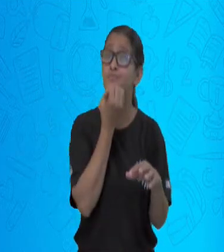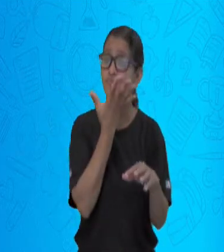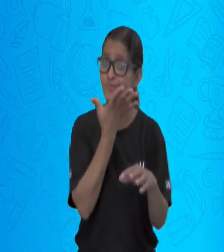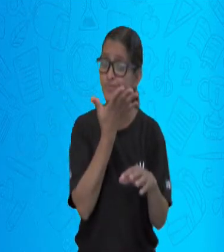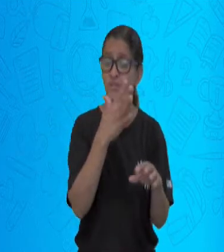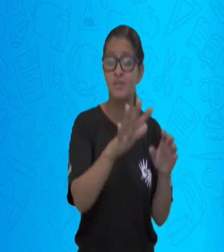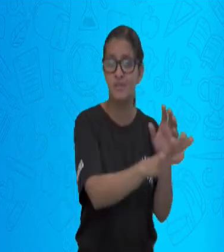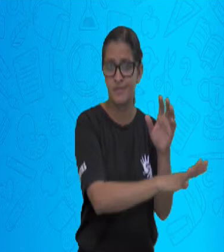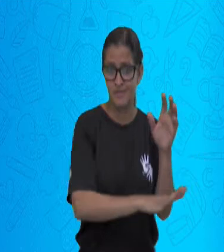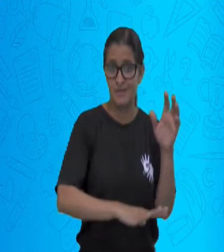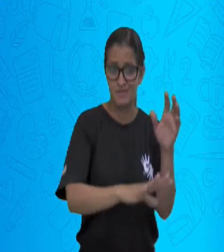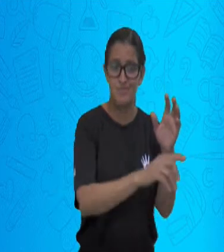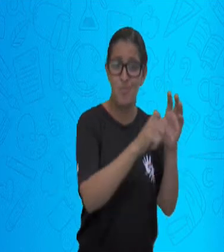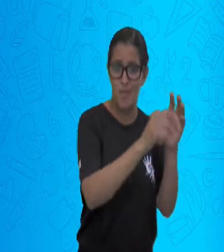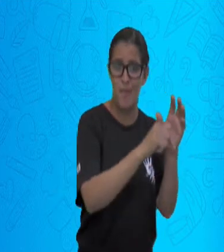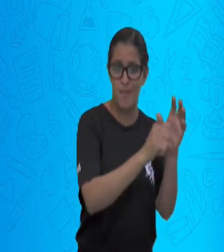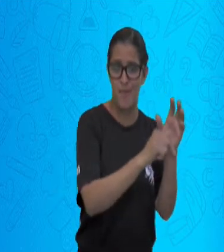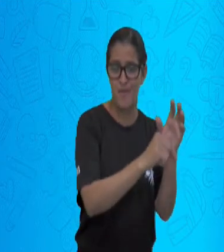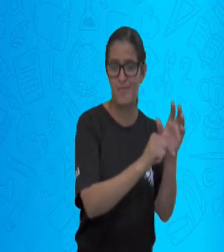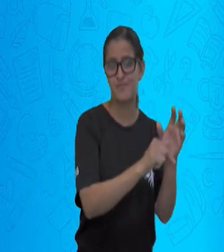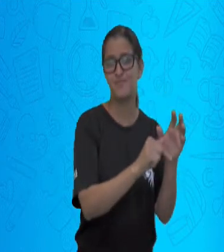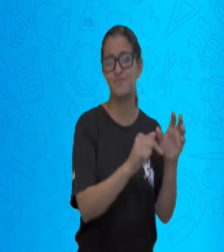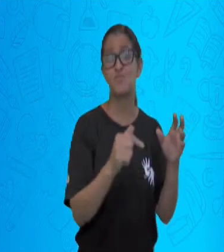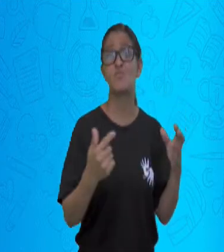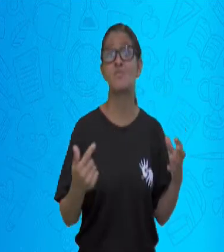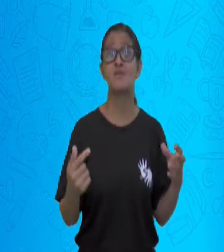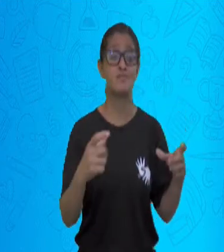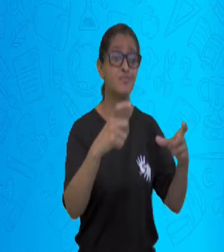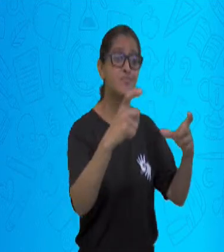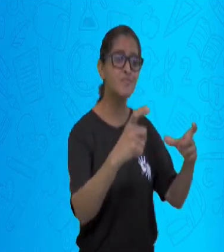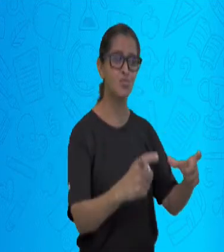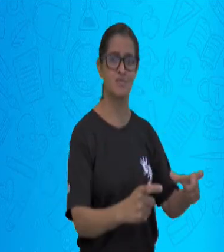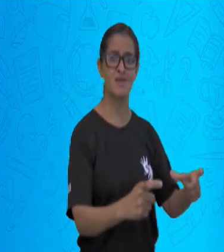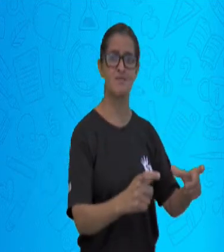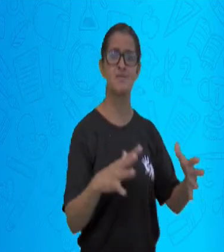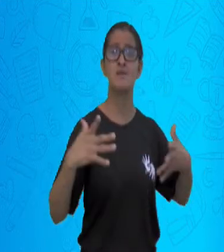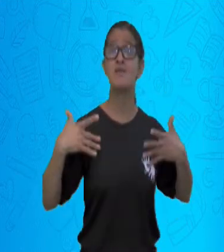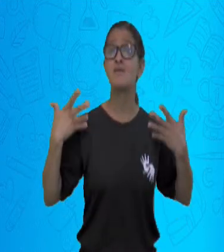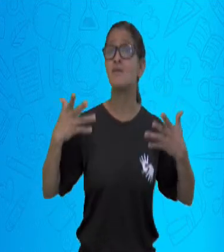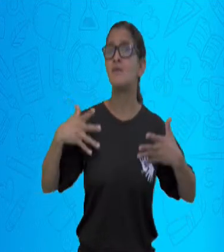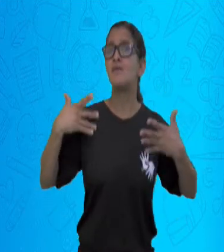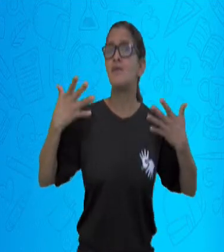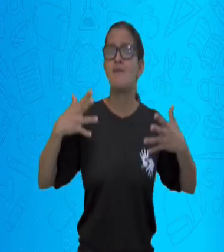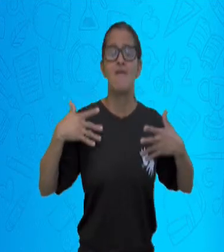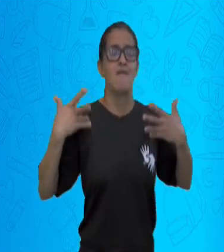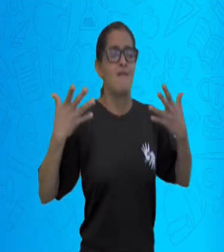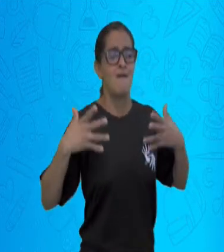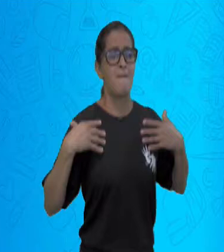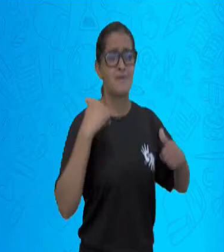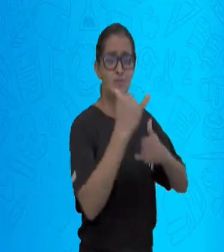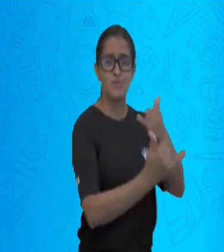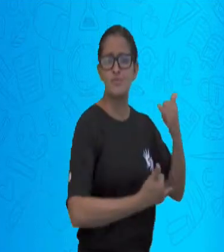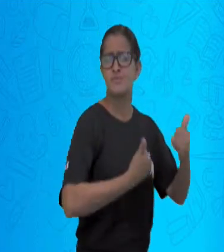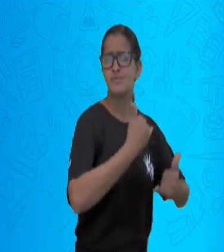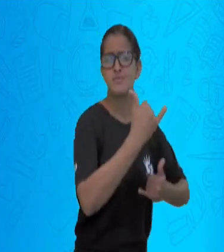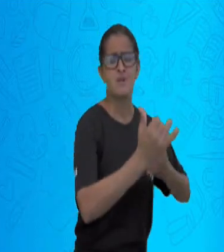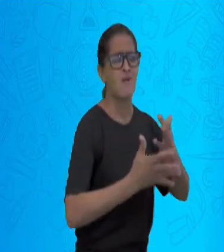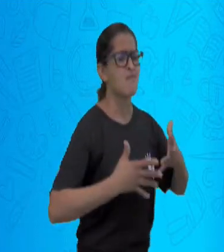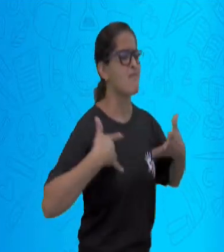espaço geográfico, como benefícios, nós temos o quê? Mais áreas de lazer, né? Nós podemos brincar